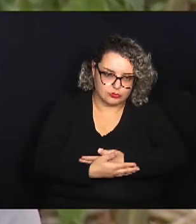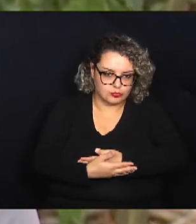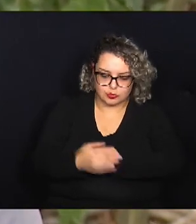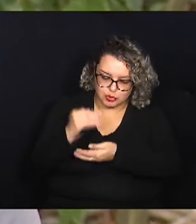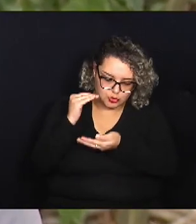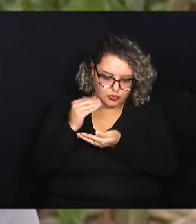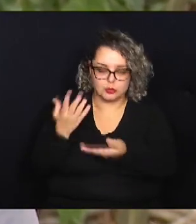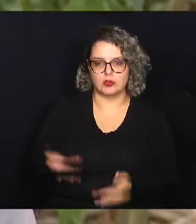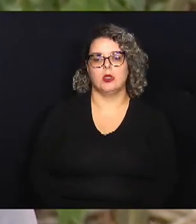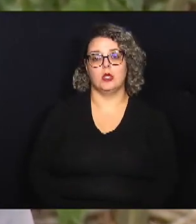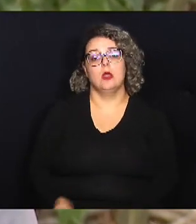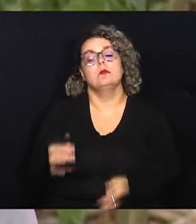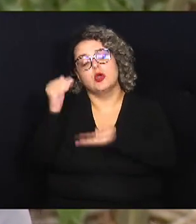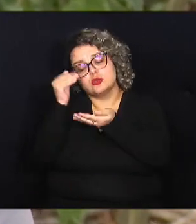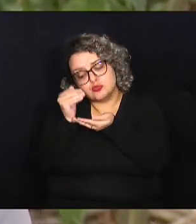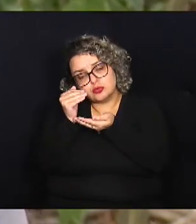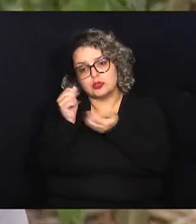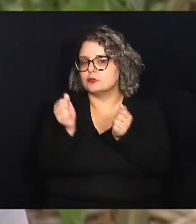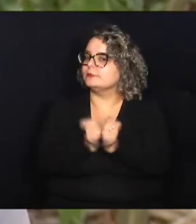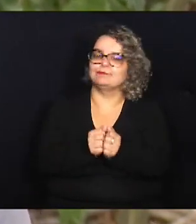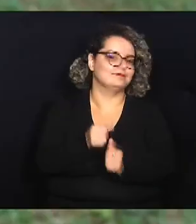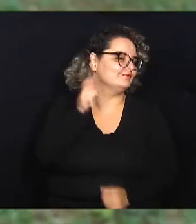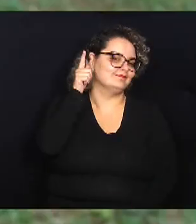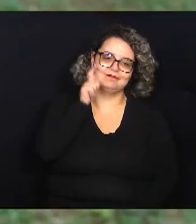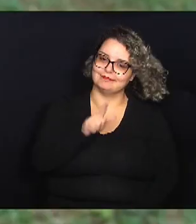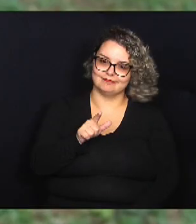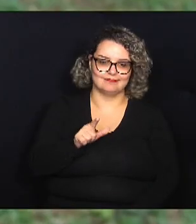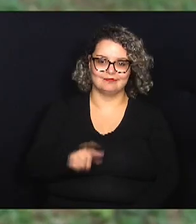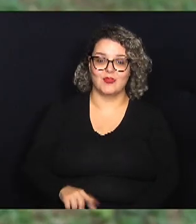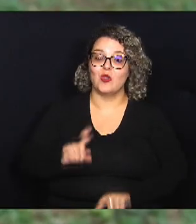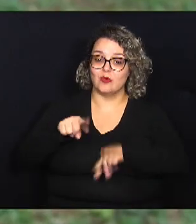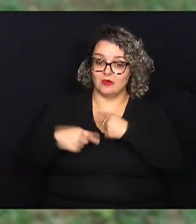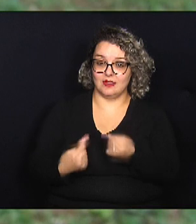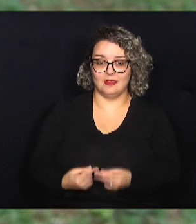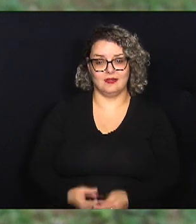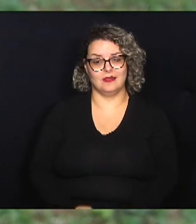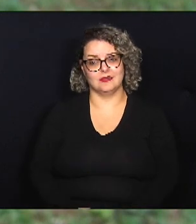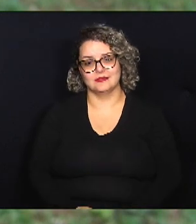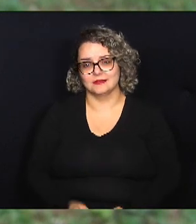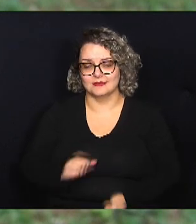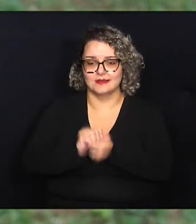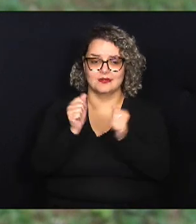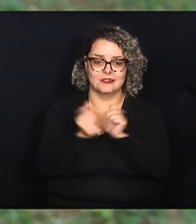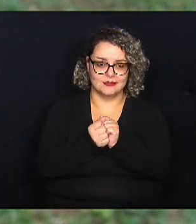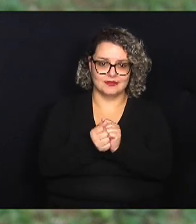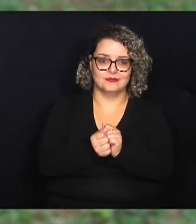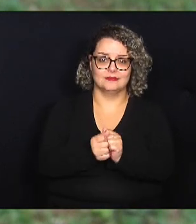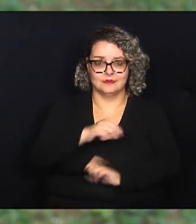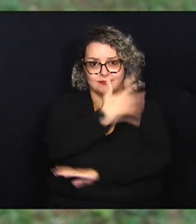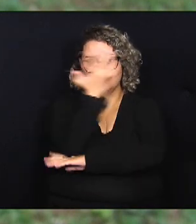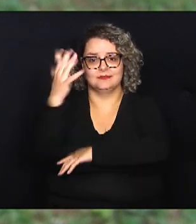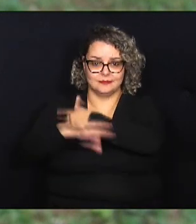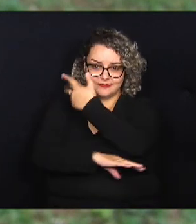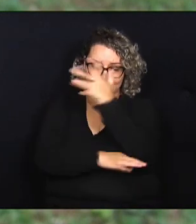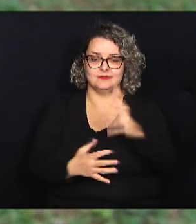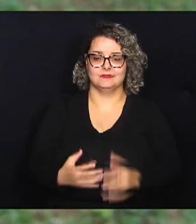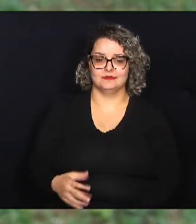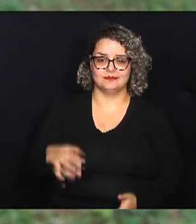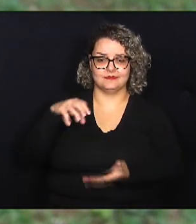os filhotinhos juntos a gente não conseguiu essa imagem ainda. Outro predador que se adapta tanto em florestas quanto em